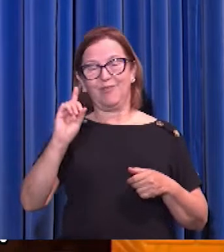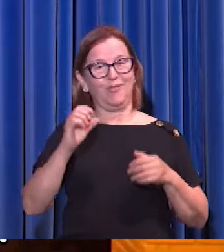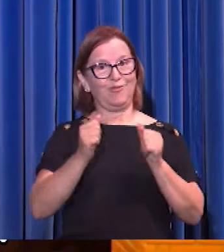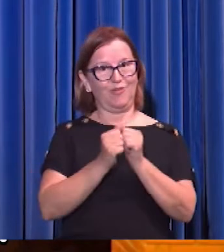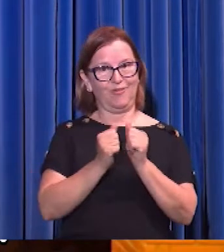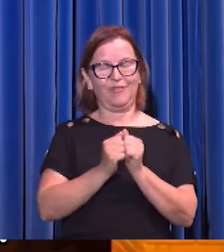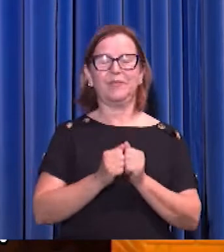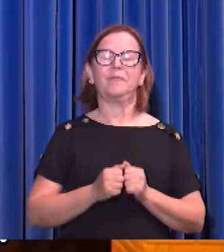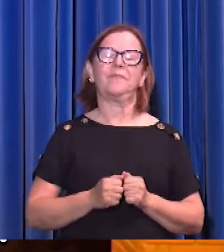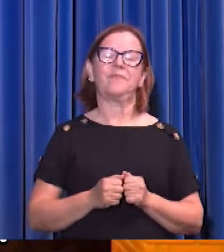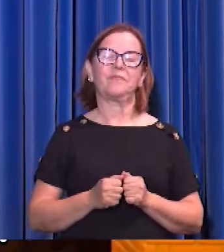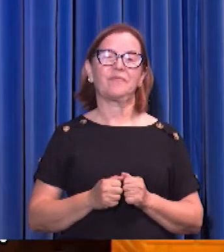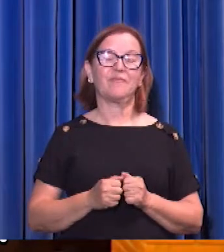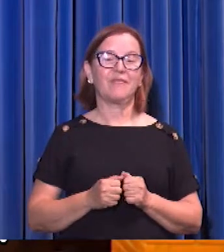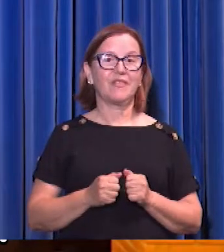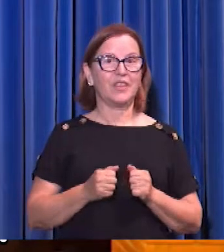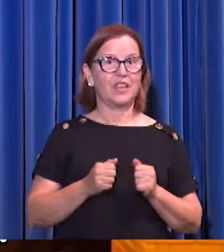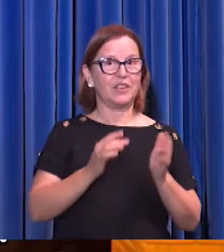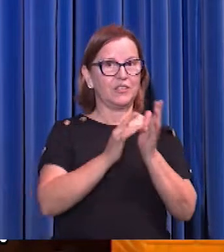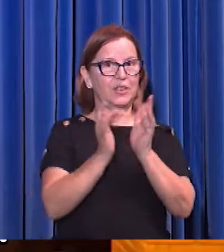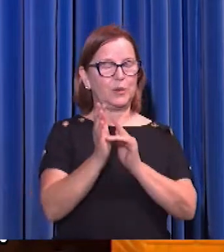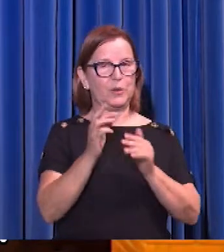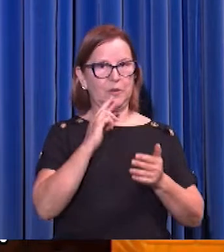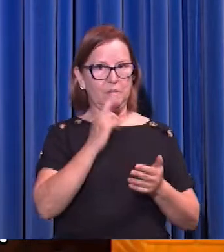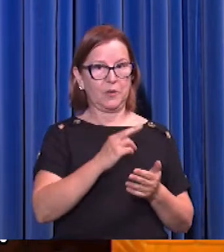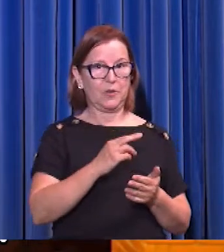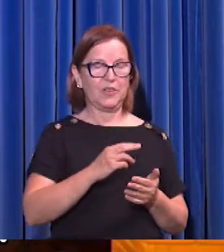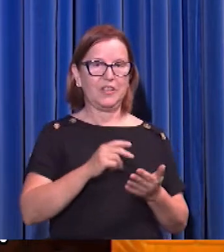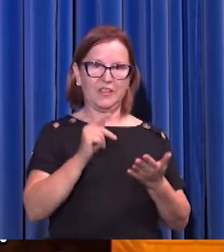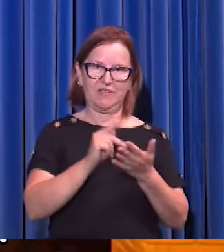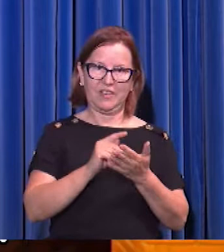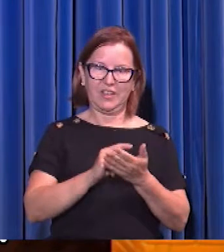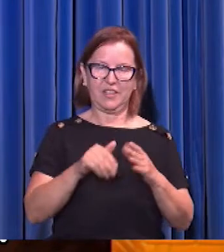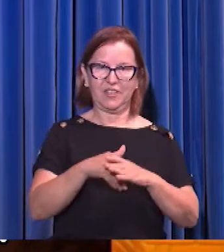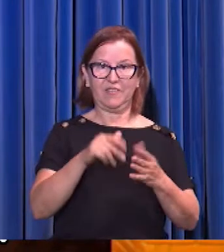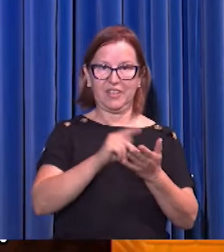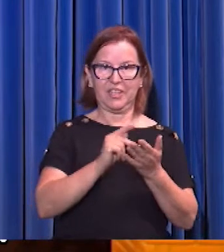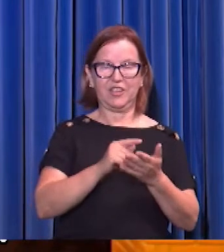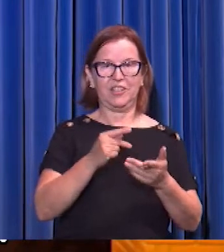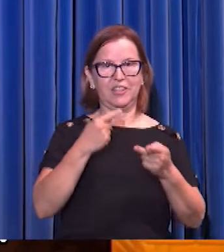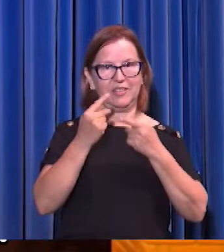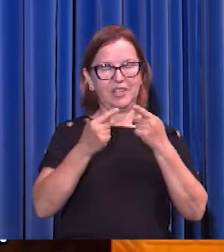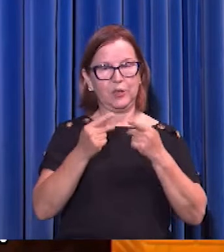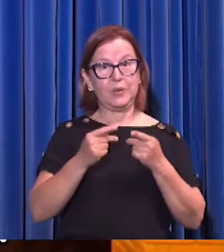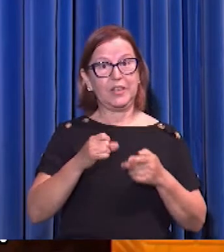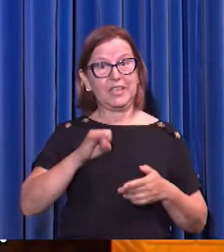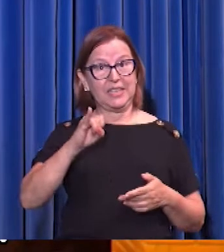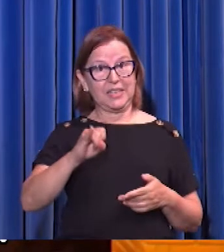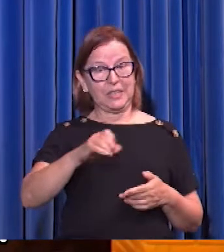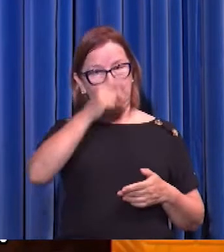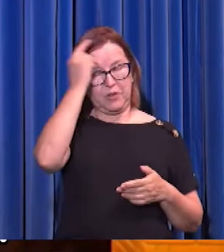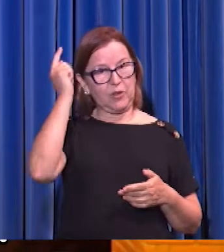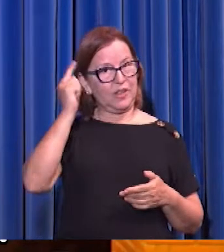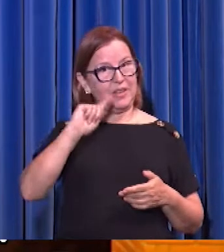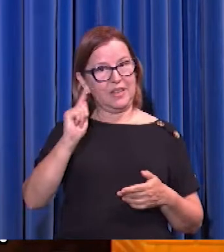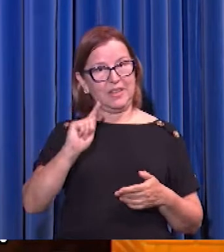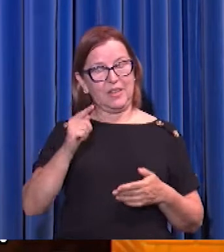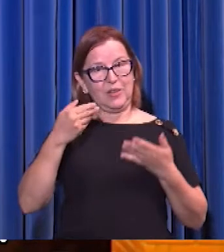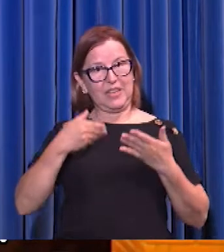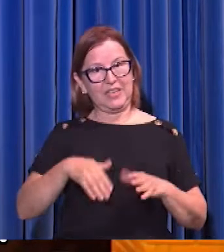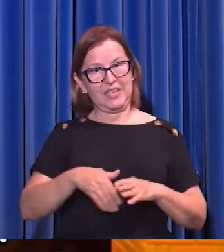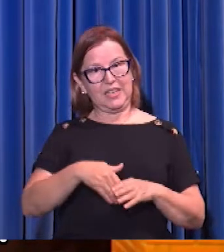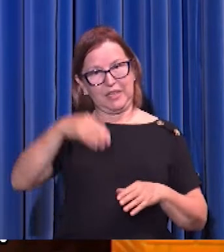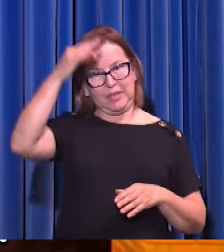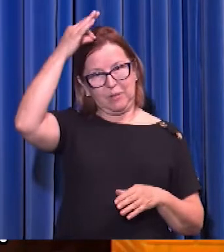te digo, se alguém não nascer de novo, não pode ver o reino de Deus. Perguntou-lhe